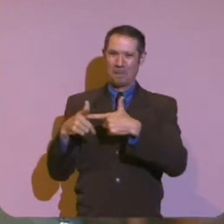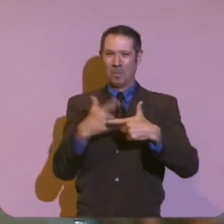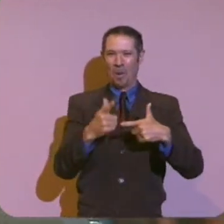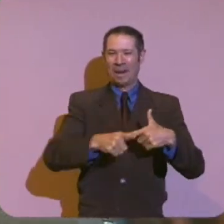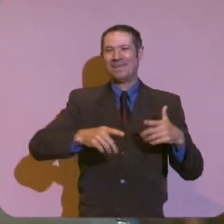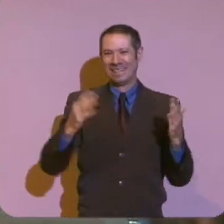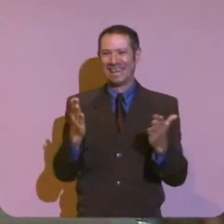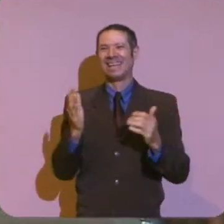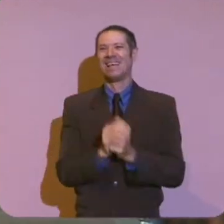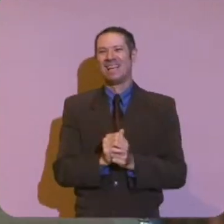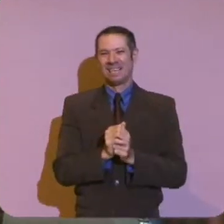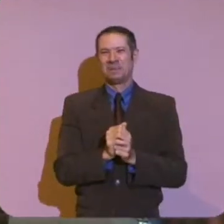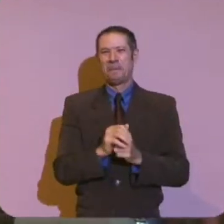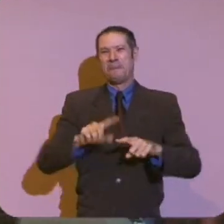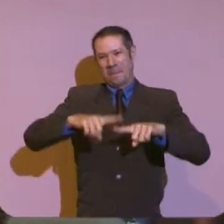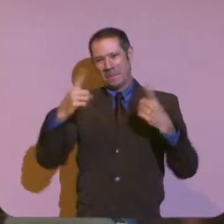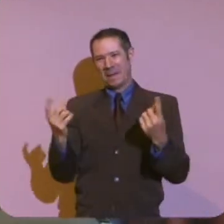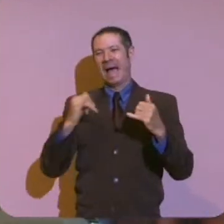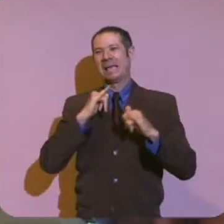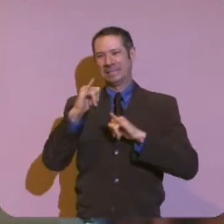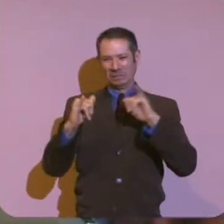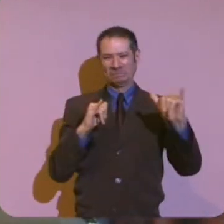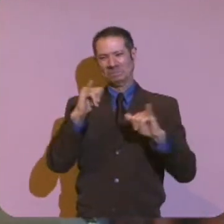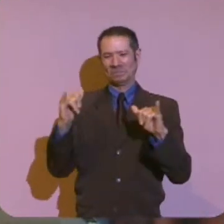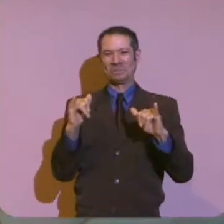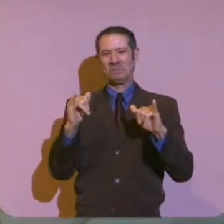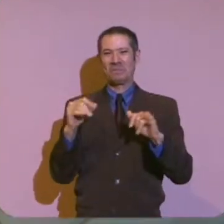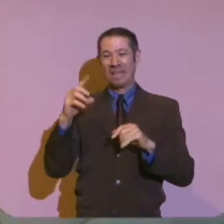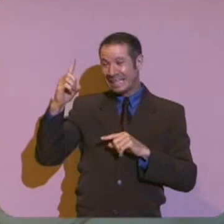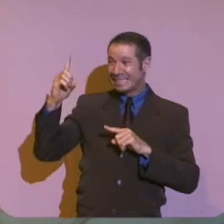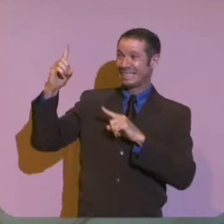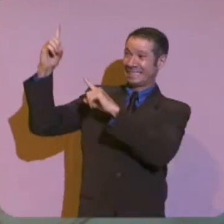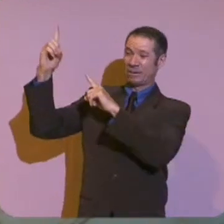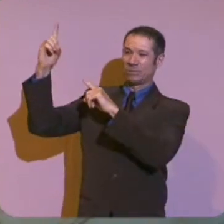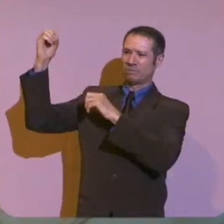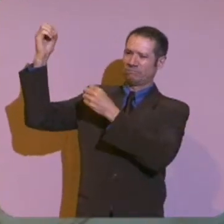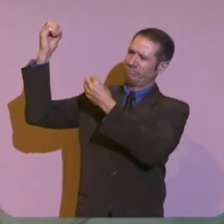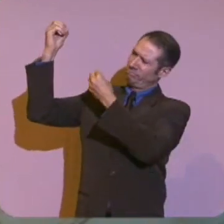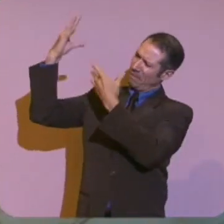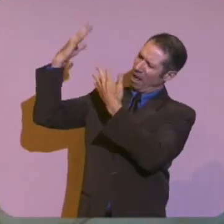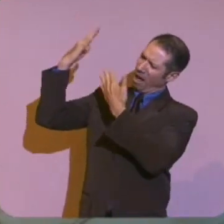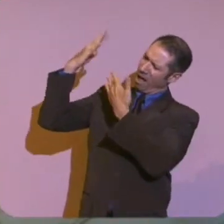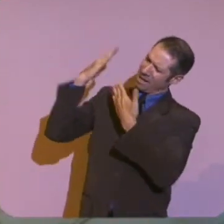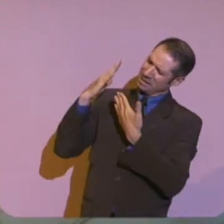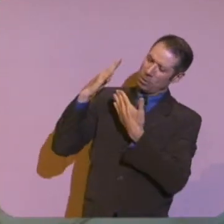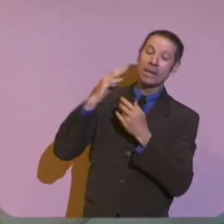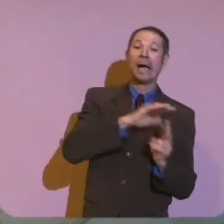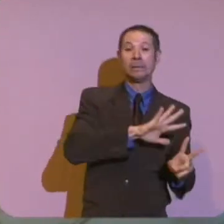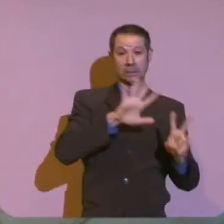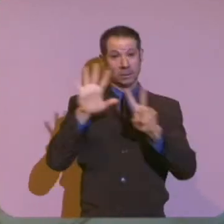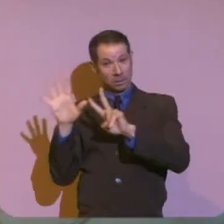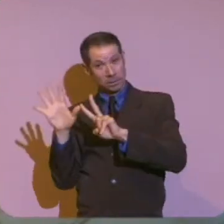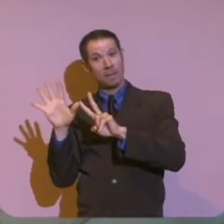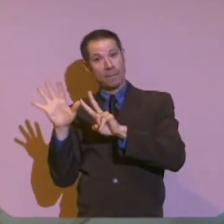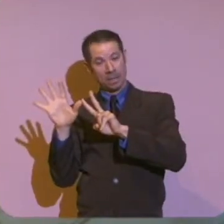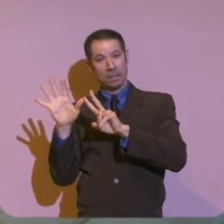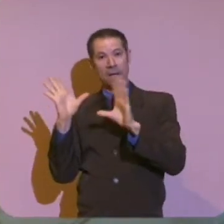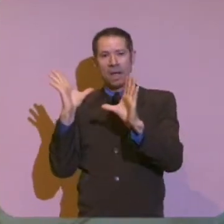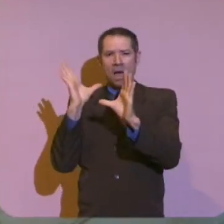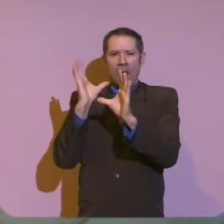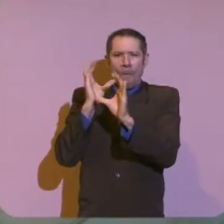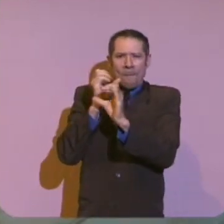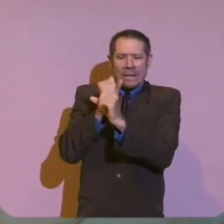já. Mas eu quero dizer o seguinte, que Deus não me abençoou e essa semana eu estou